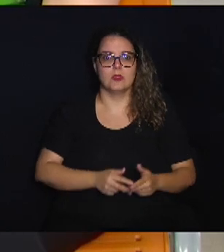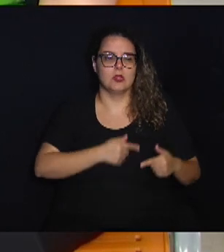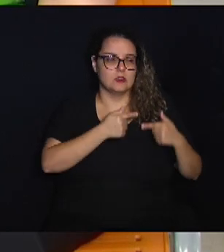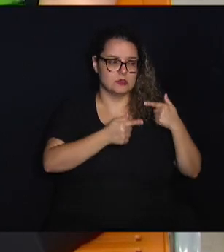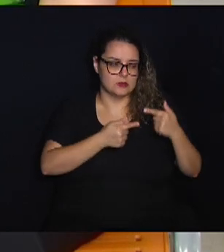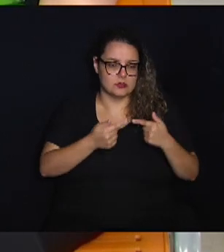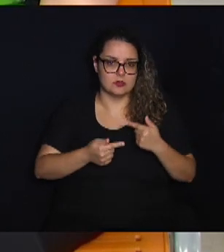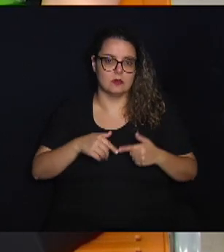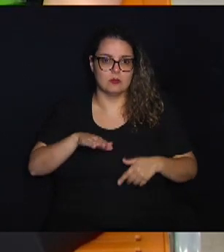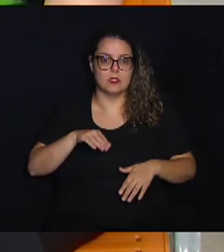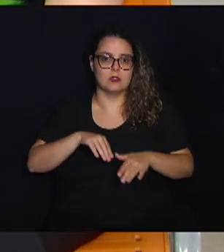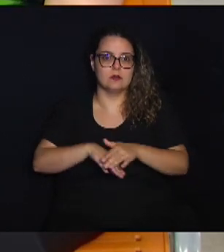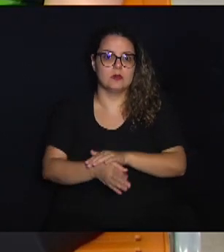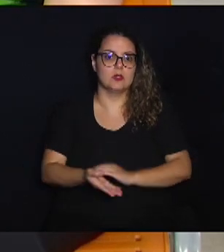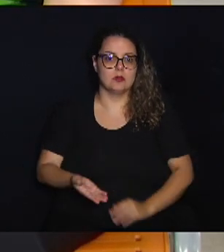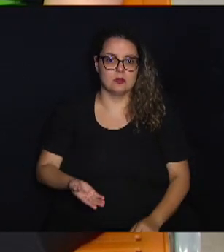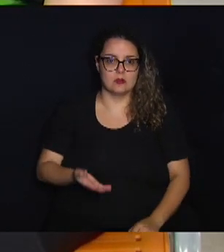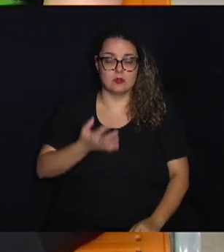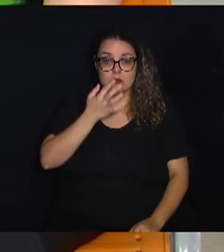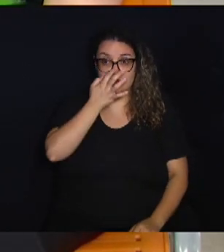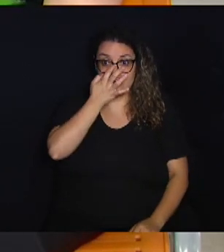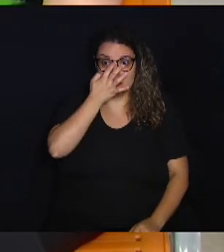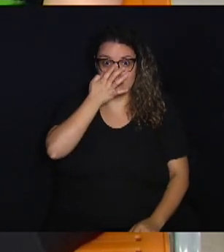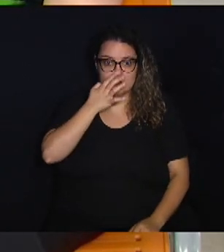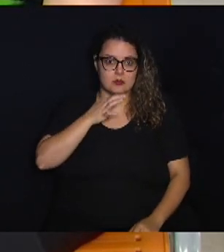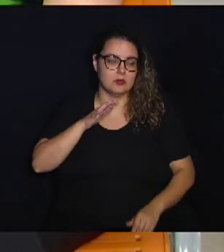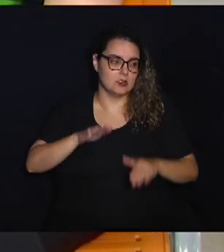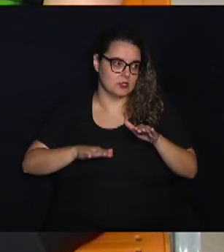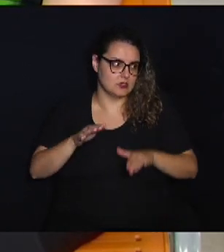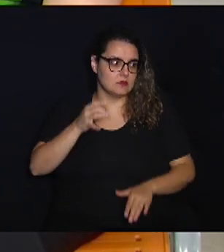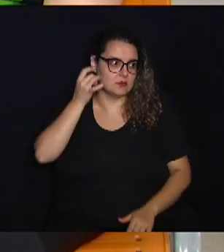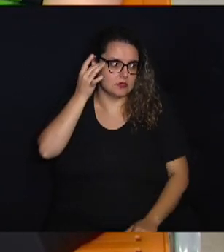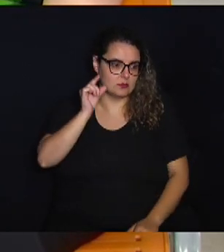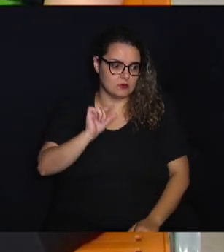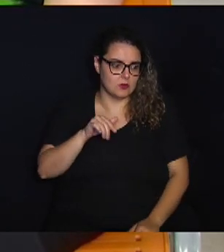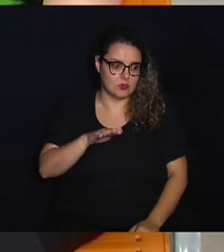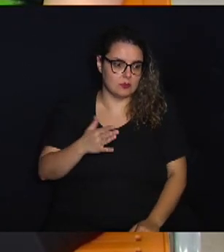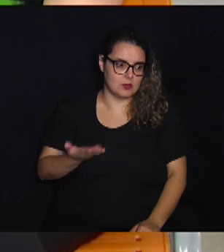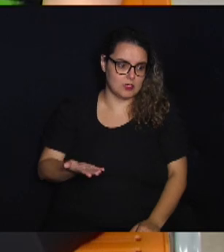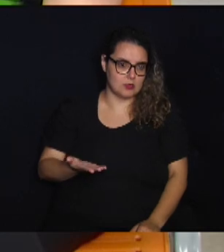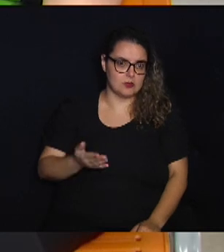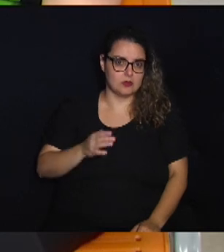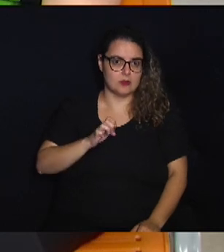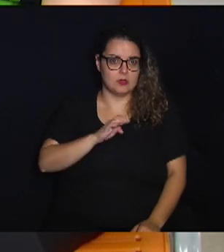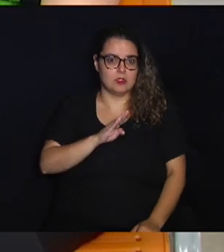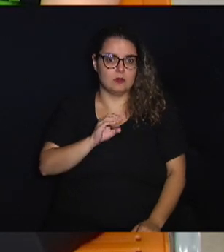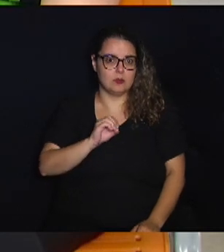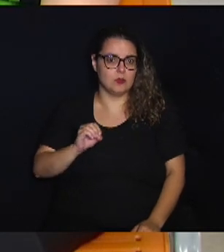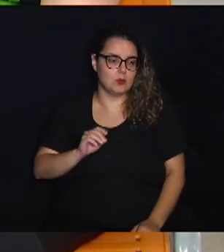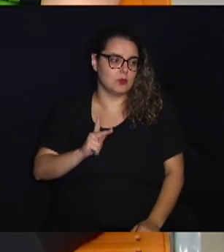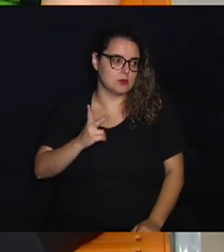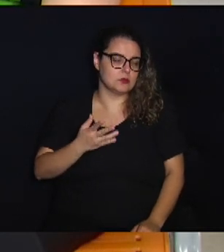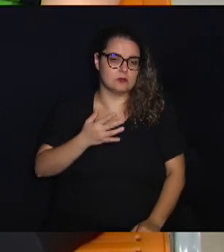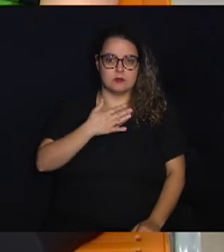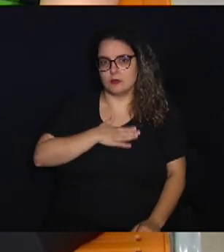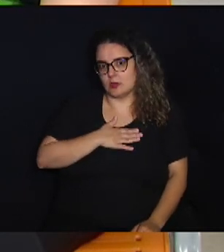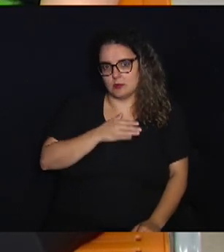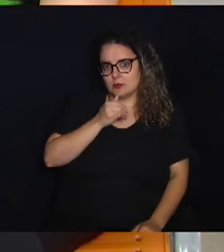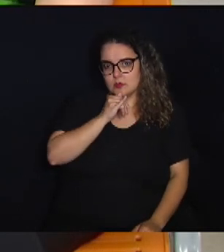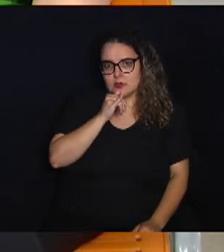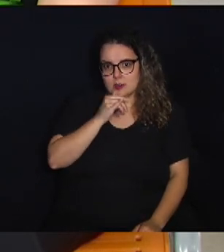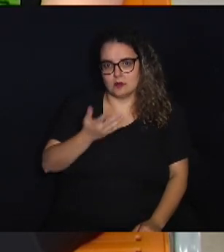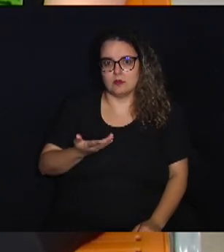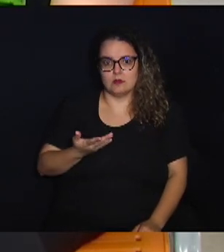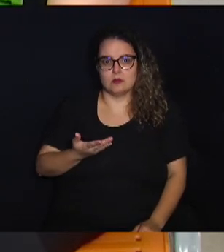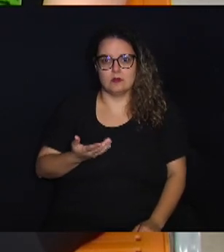esteja mais acostumado com isso. Talvez facilite um pouco mais essa questão do e-books, porque, por exemplo, para mim, eu particularmente